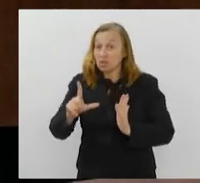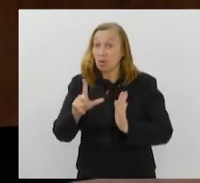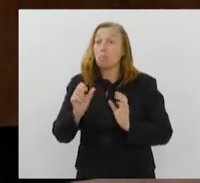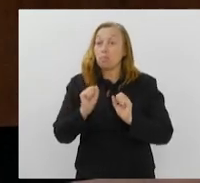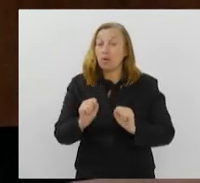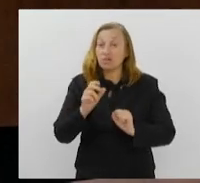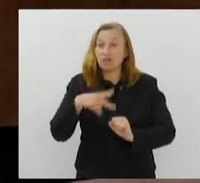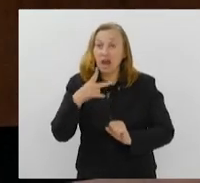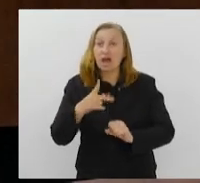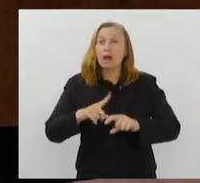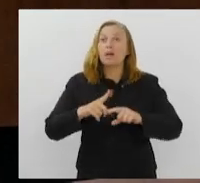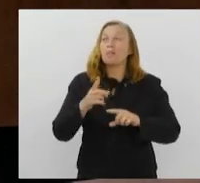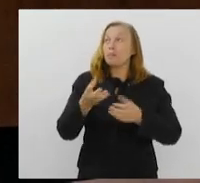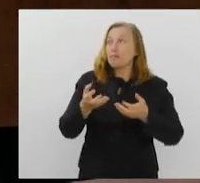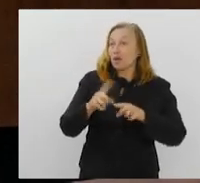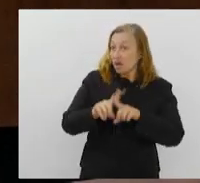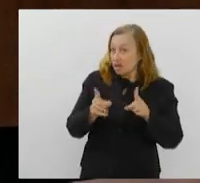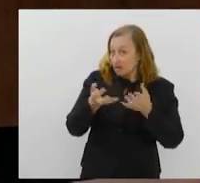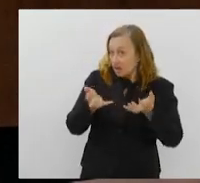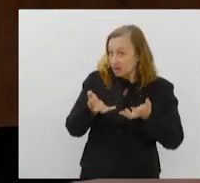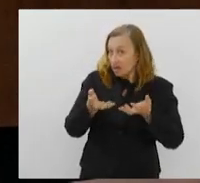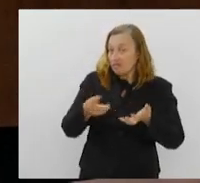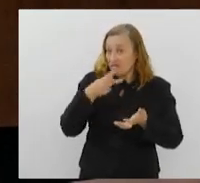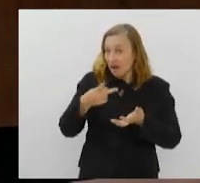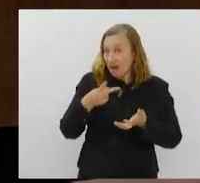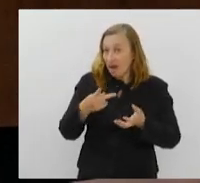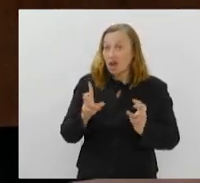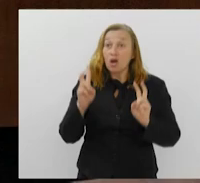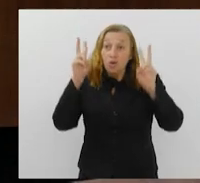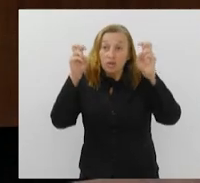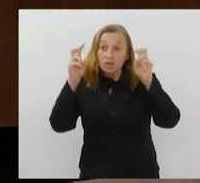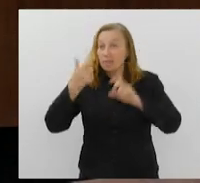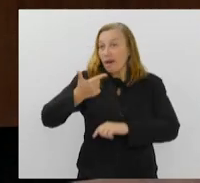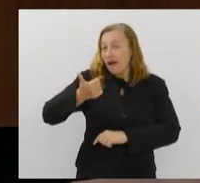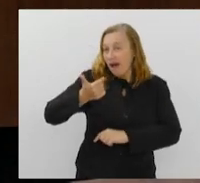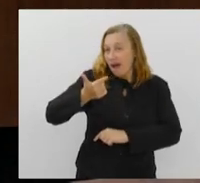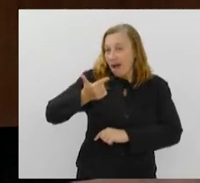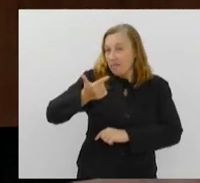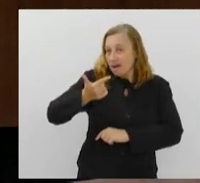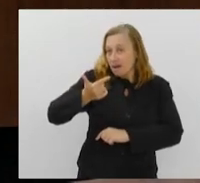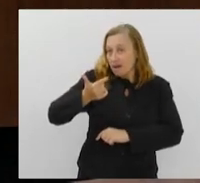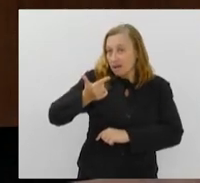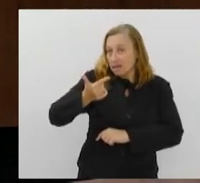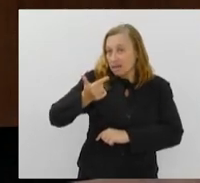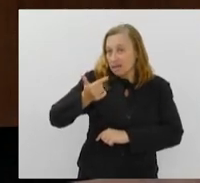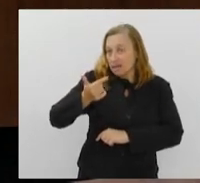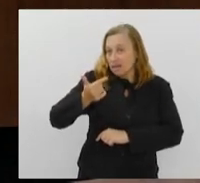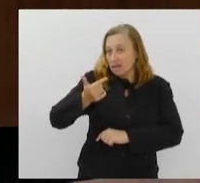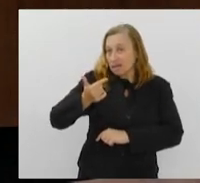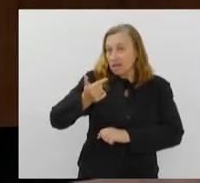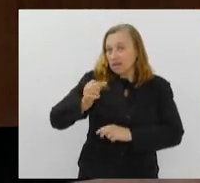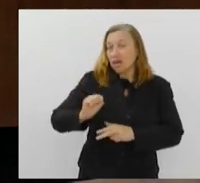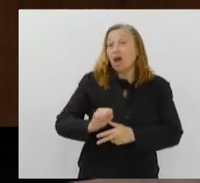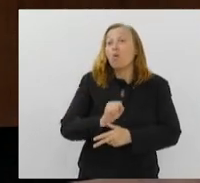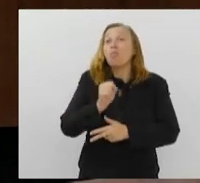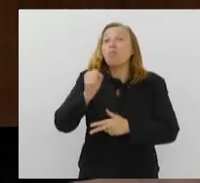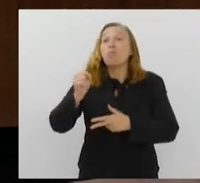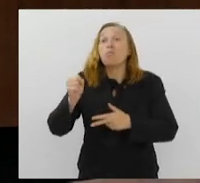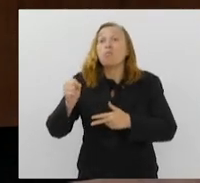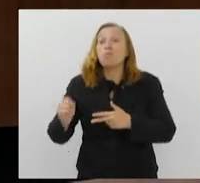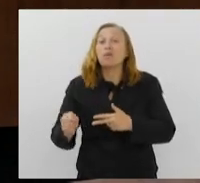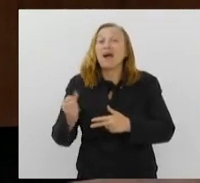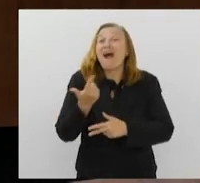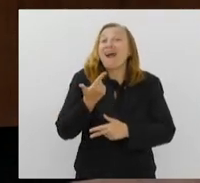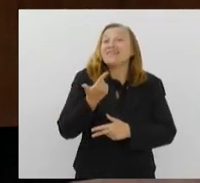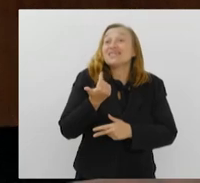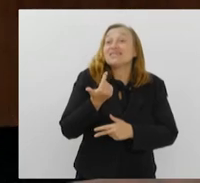aqui não tem ninguém ludibriando. O tema arma se refere exclusivamente ao poder bélico, às